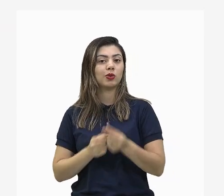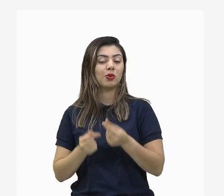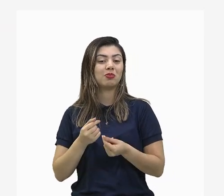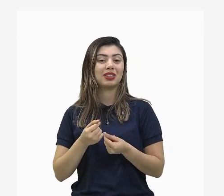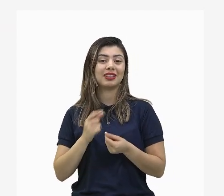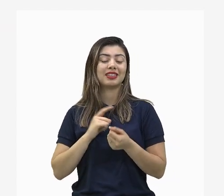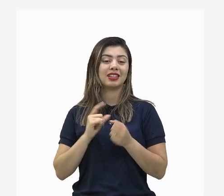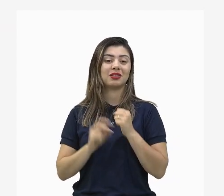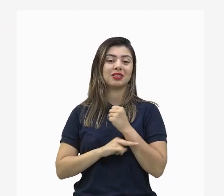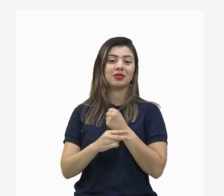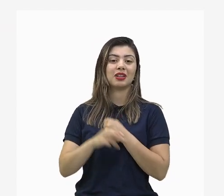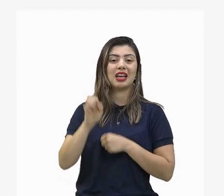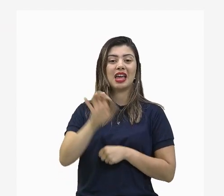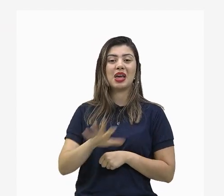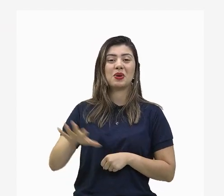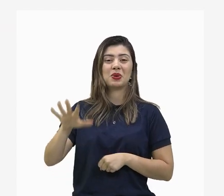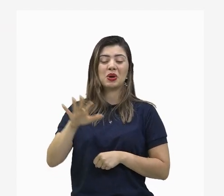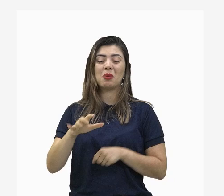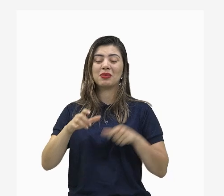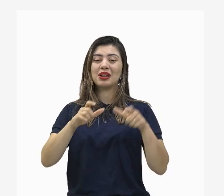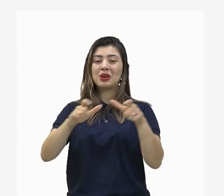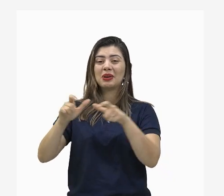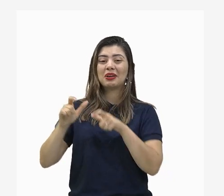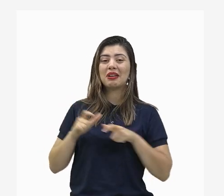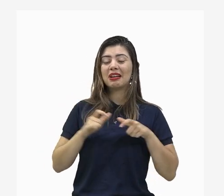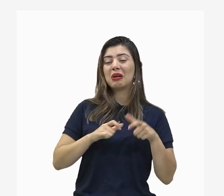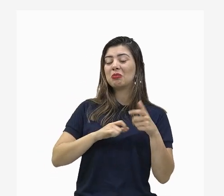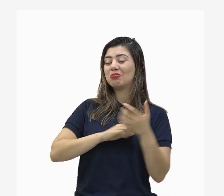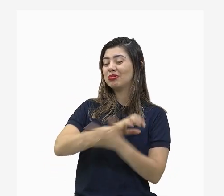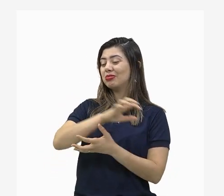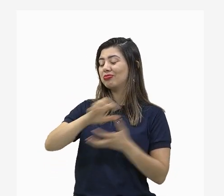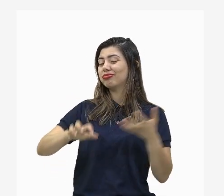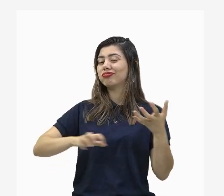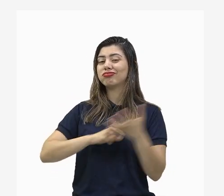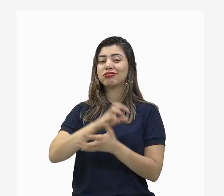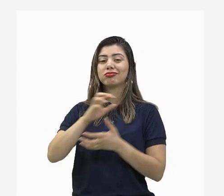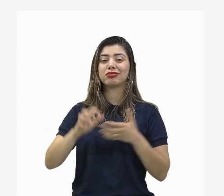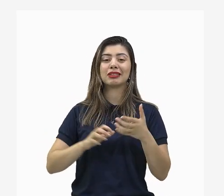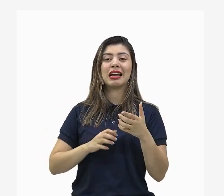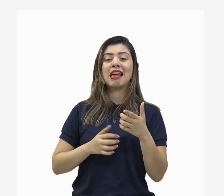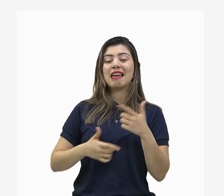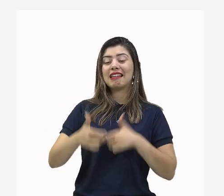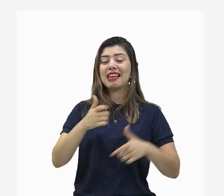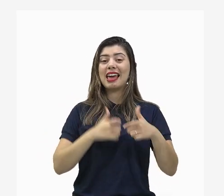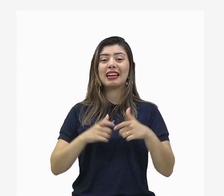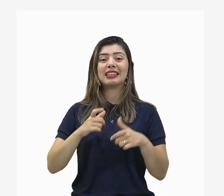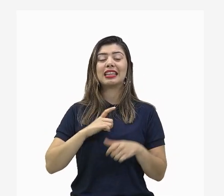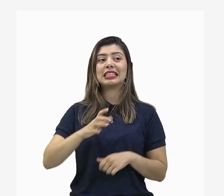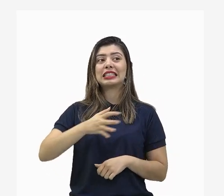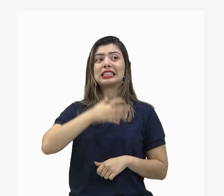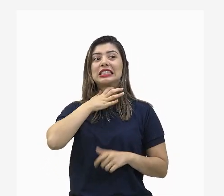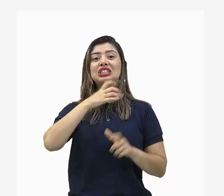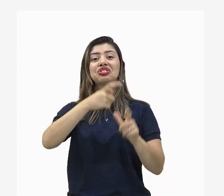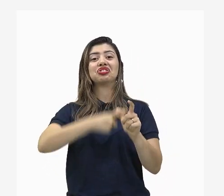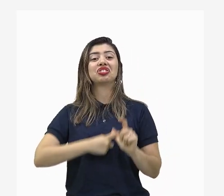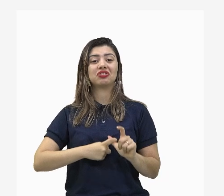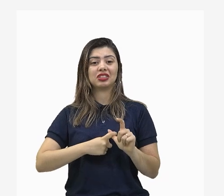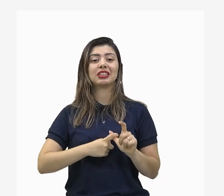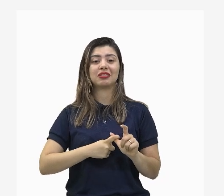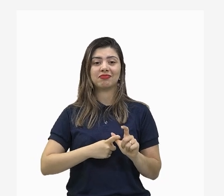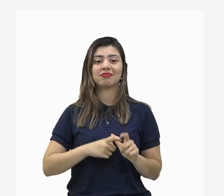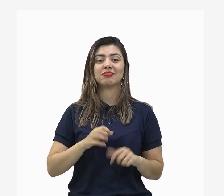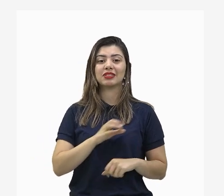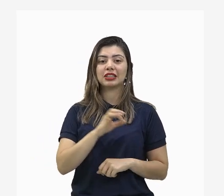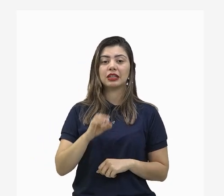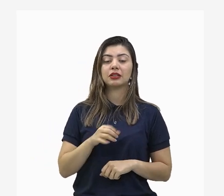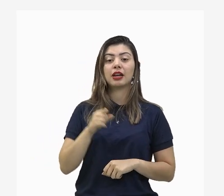da Europa, cidades arrasadas, dívidas de guerras imensas, tá certo? Hiperinflação na